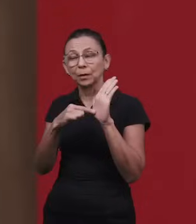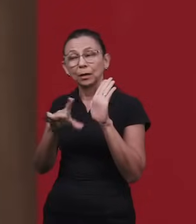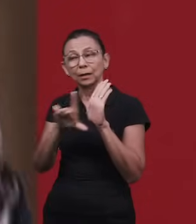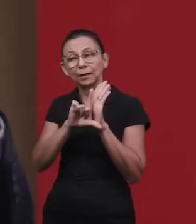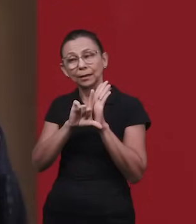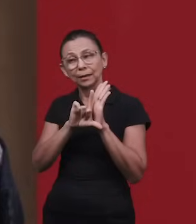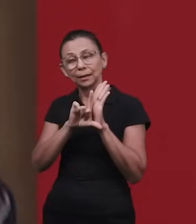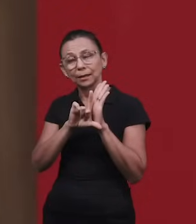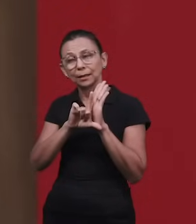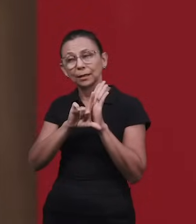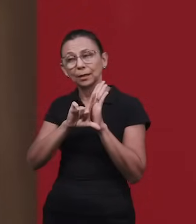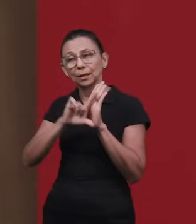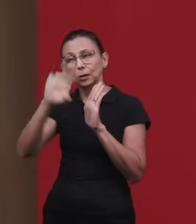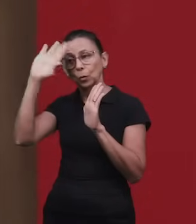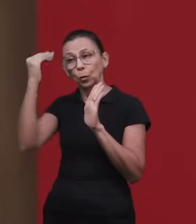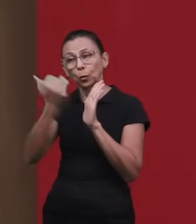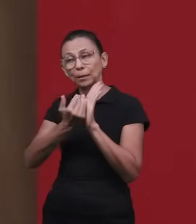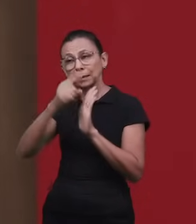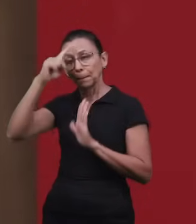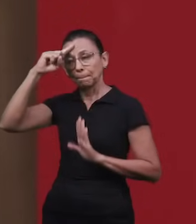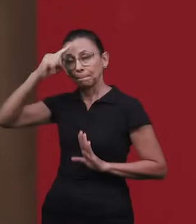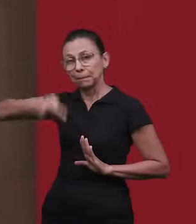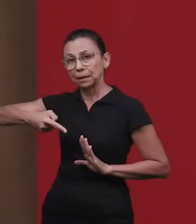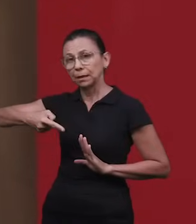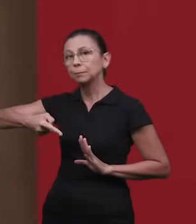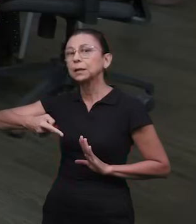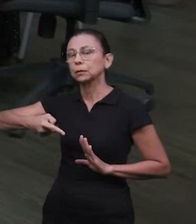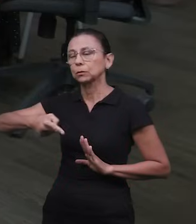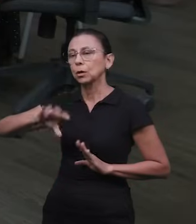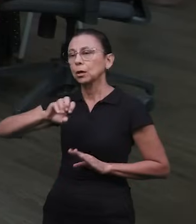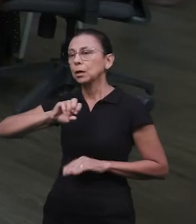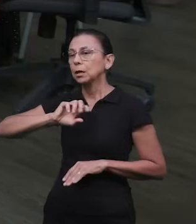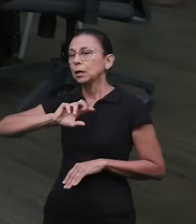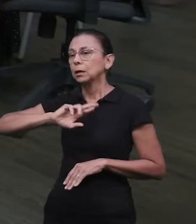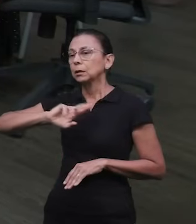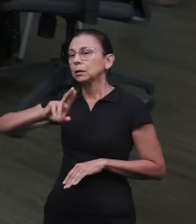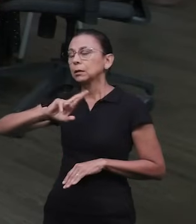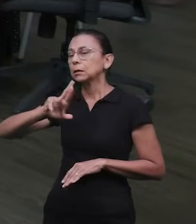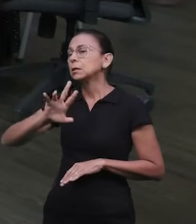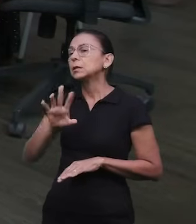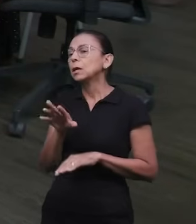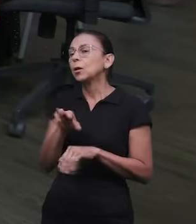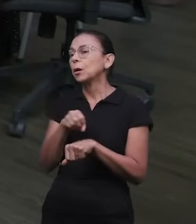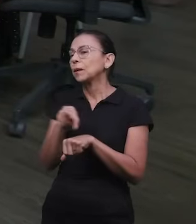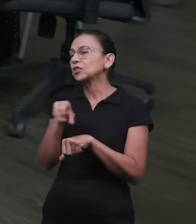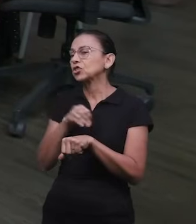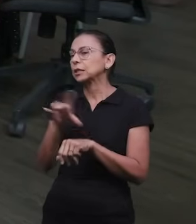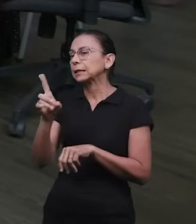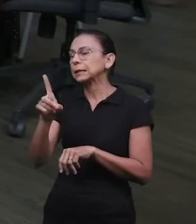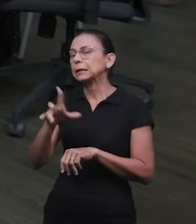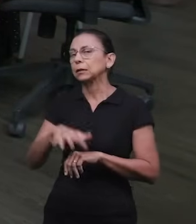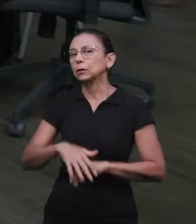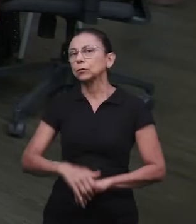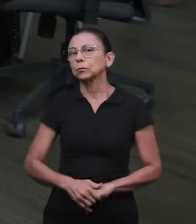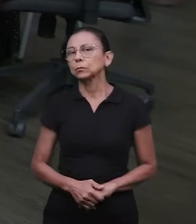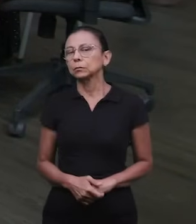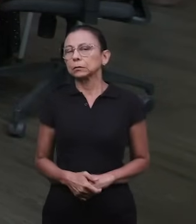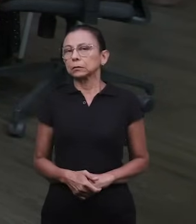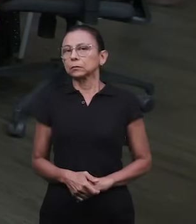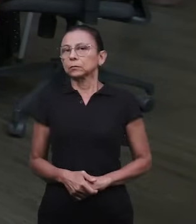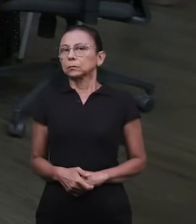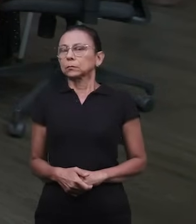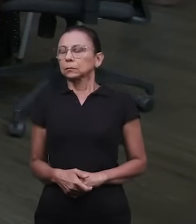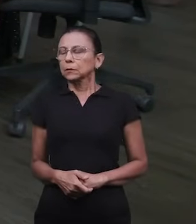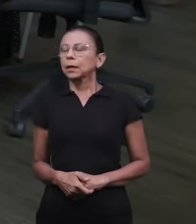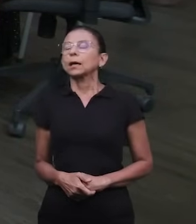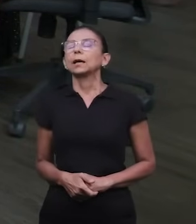aconselho, não, é mandamento. Não é uma recomendação. Não, Deus não recomenda isso. Mas o Senhor não dá nenhuma qualificação. Honra teu